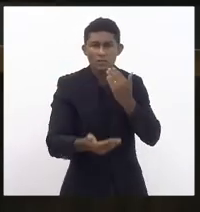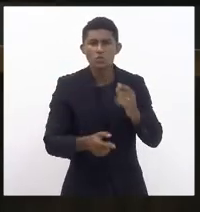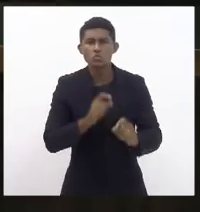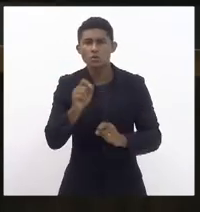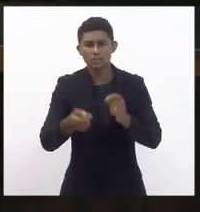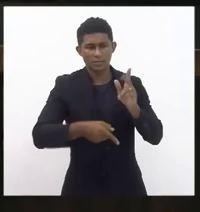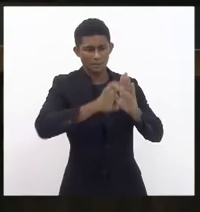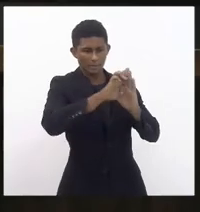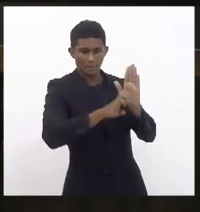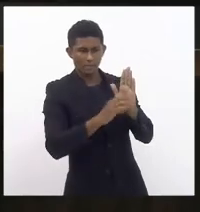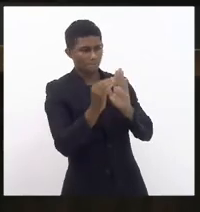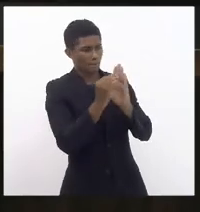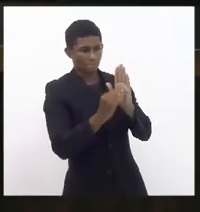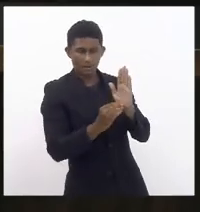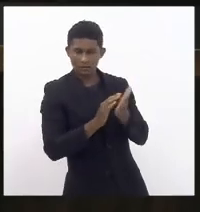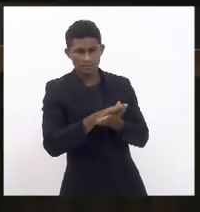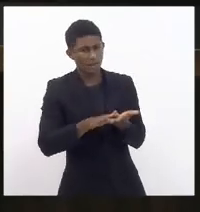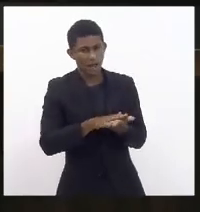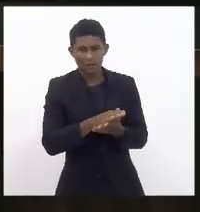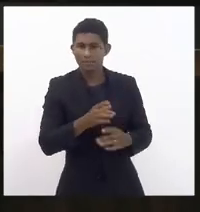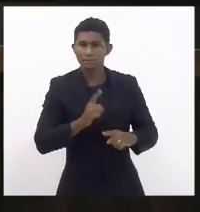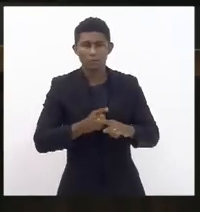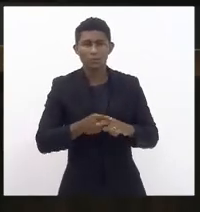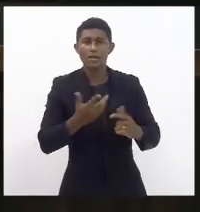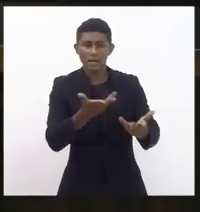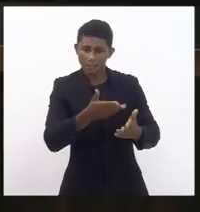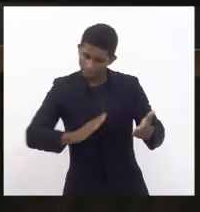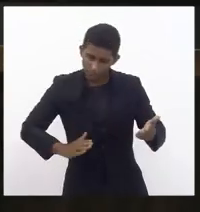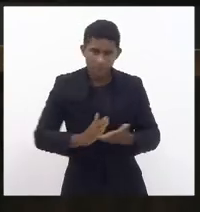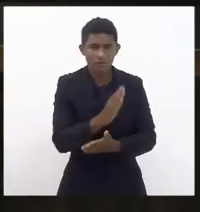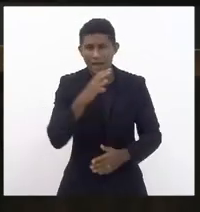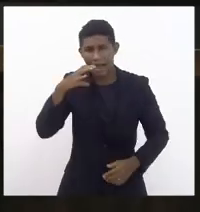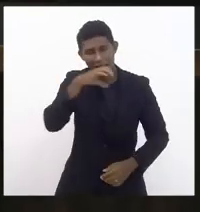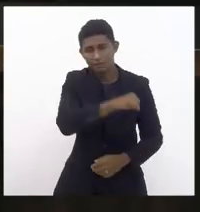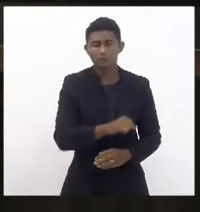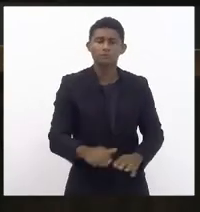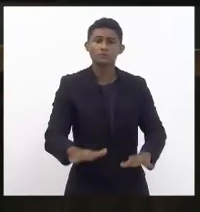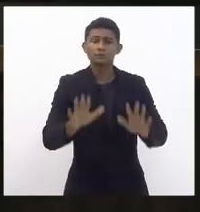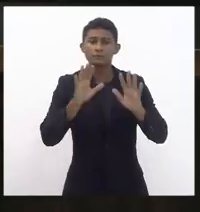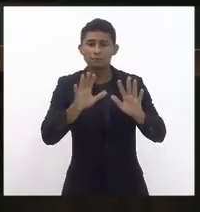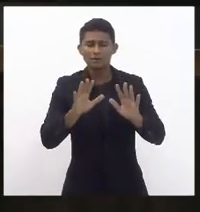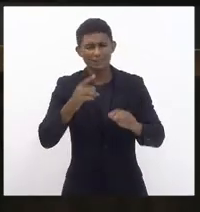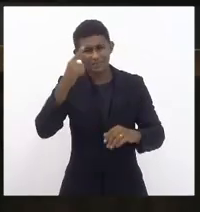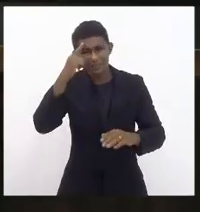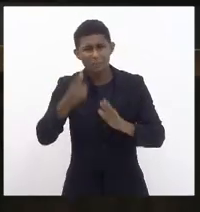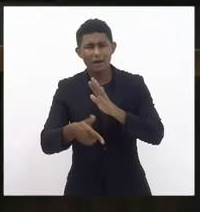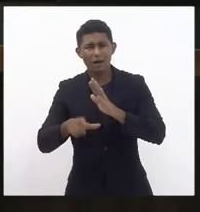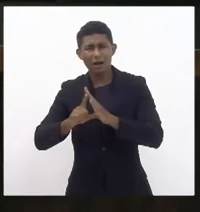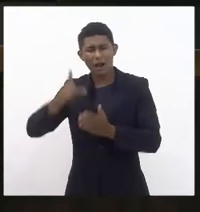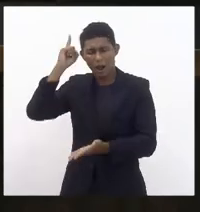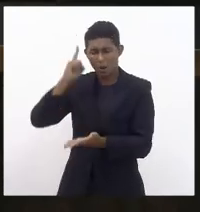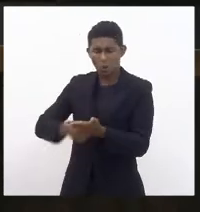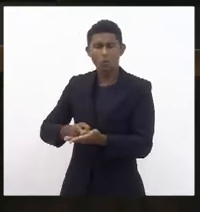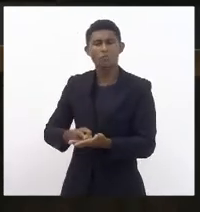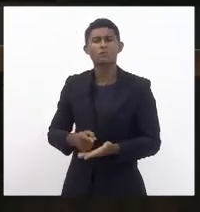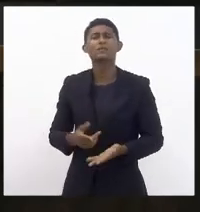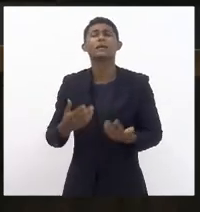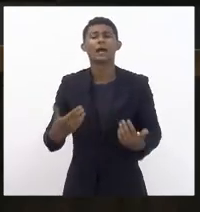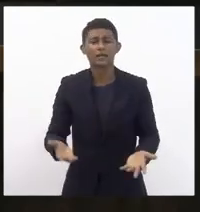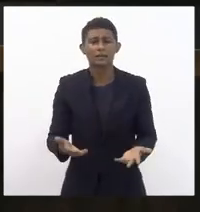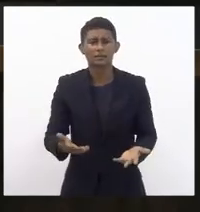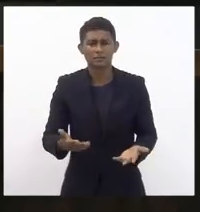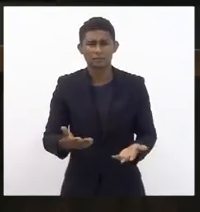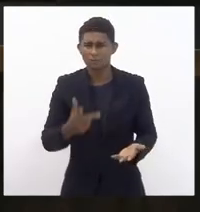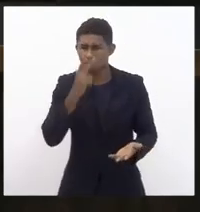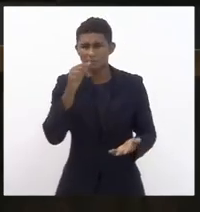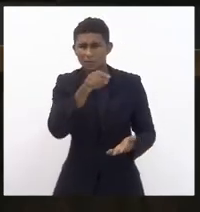emenda para permitir a imediata aprovação mas os acordos firmados anteriormente deixam